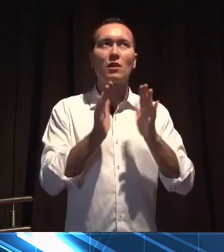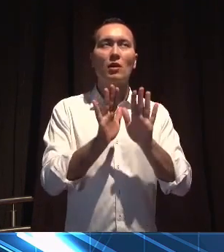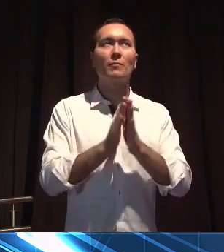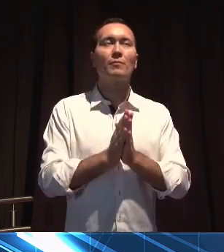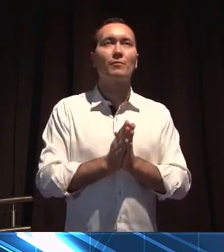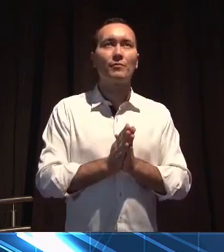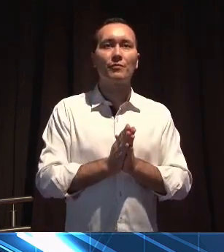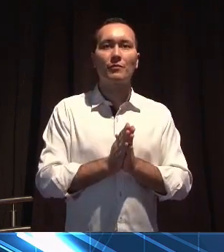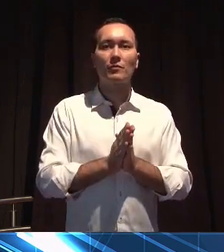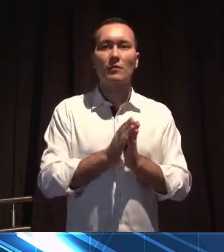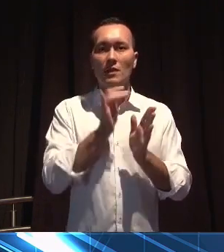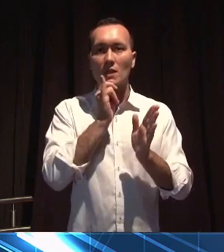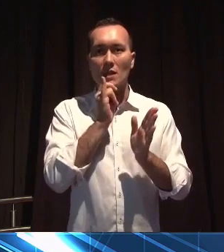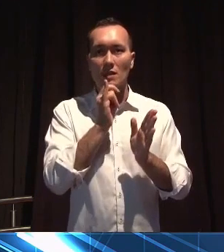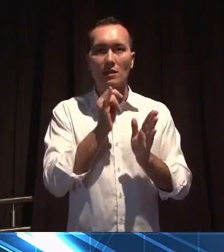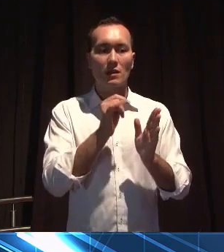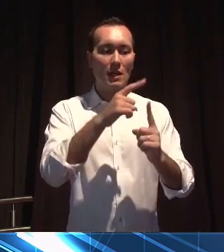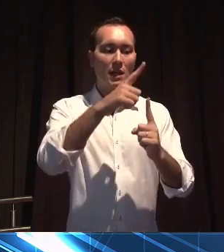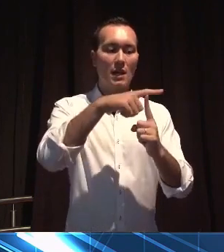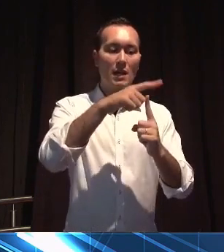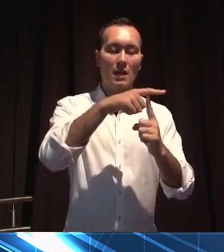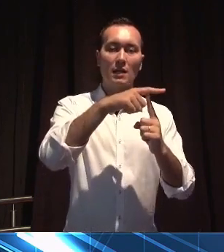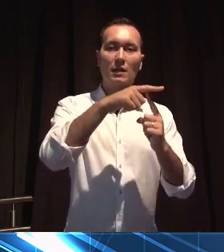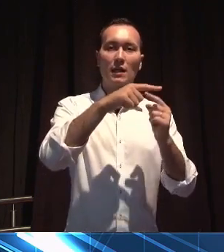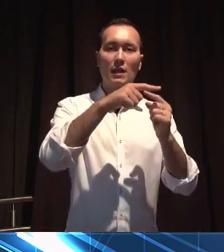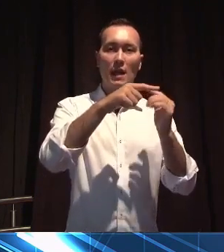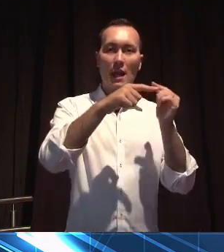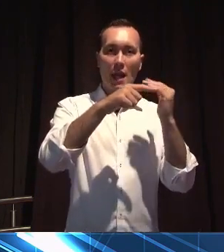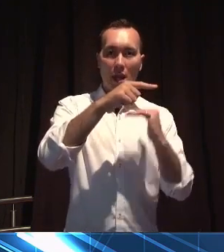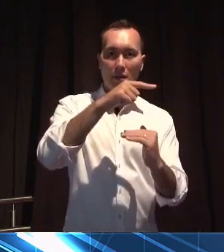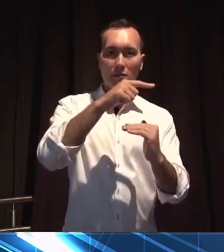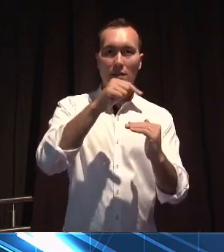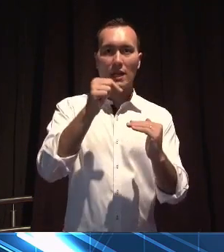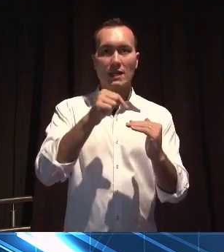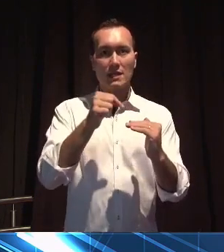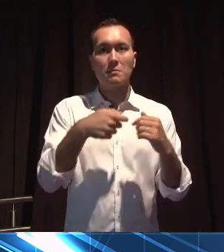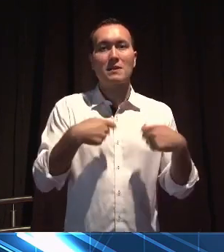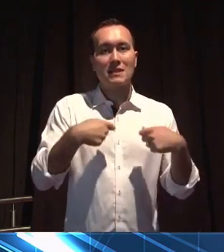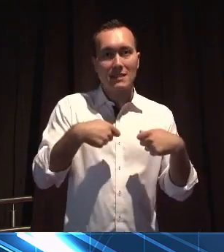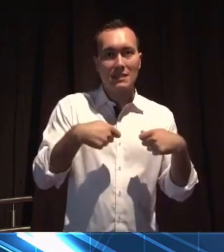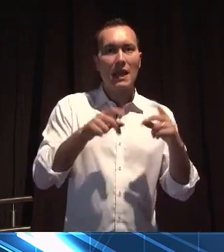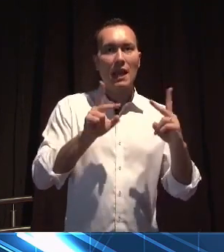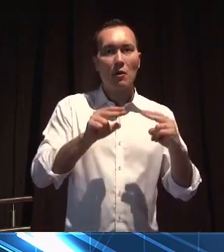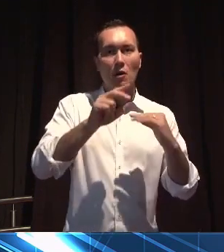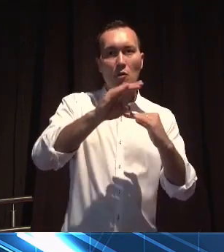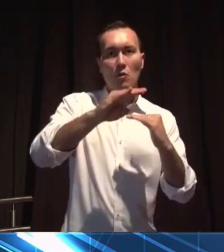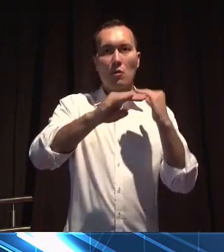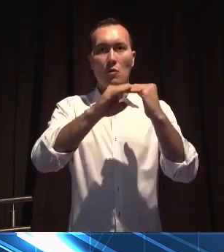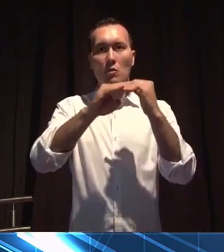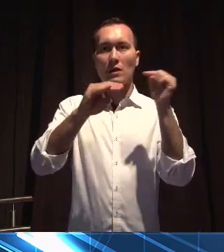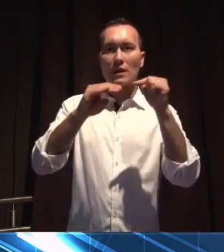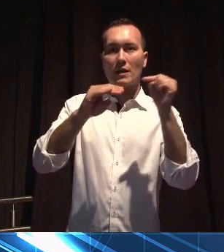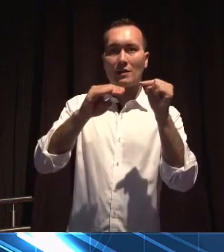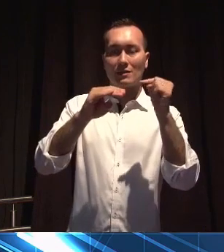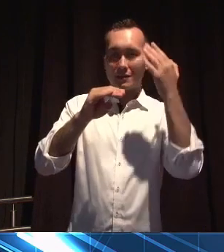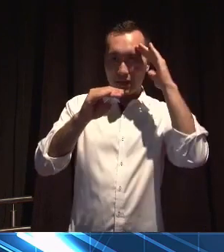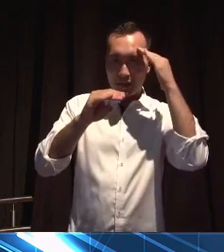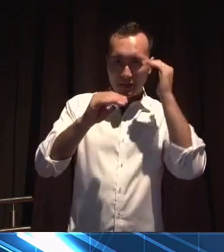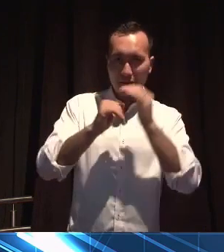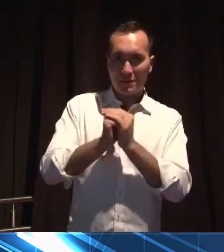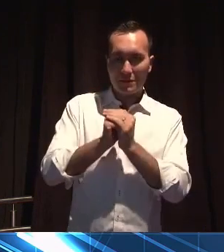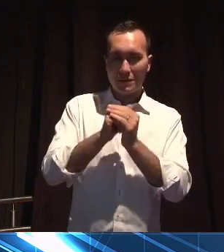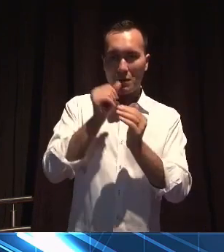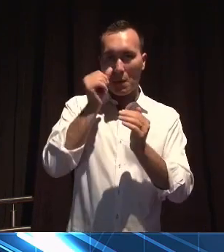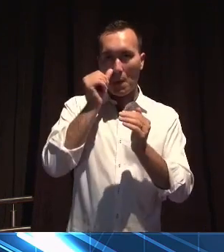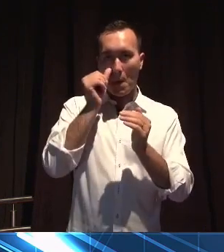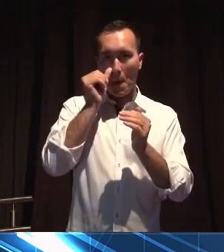um subtipo deve fazer tudo que o super tipo faz e pode colocar coisas a mais basicamente não deve fazer coisas a menos que eu